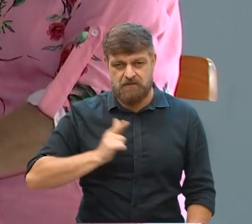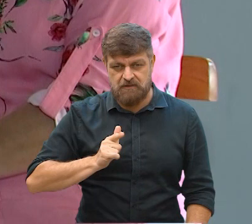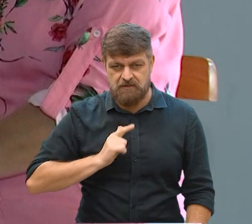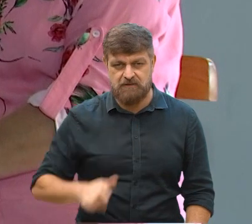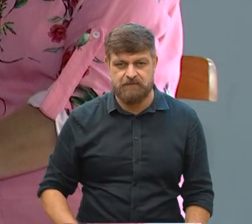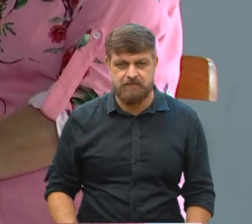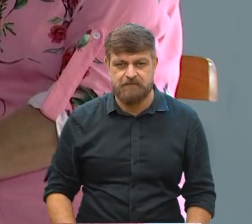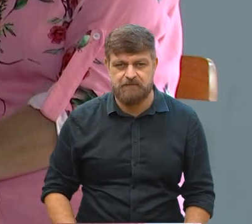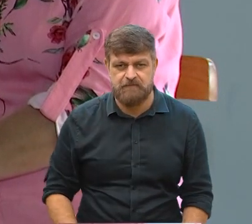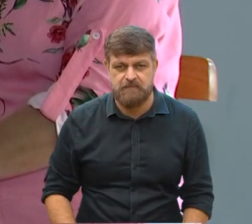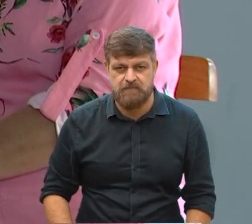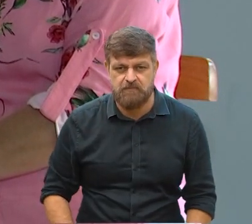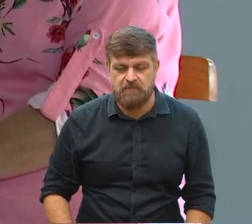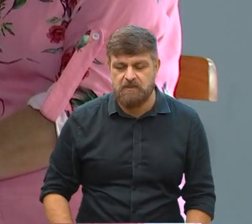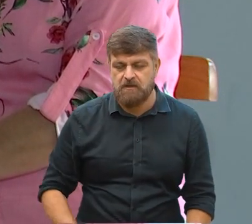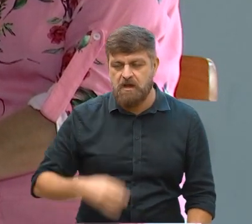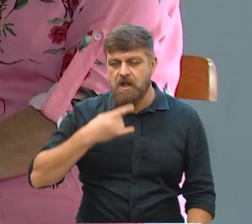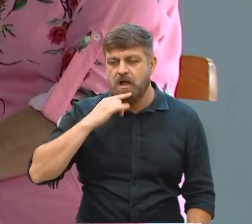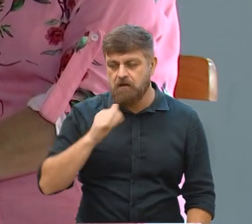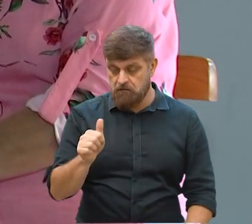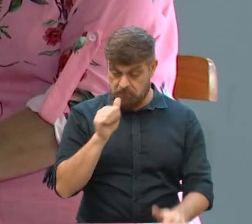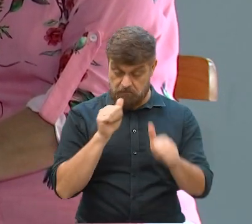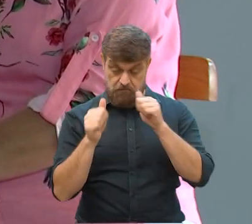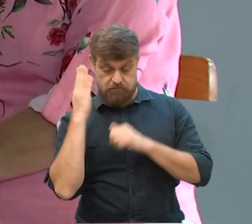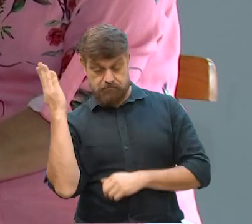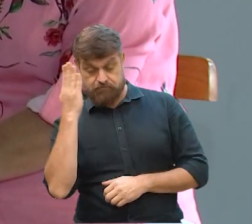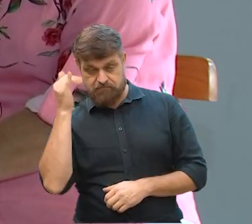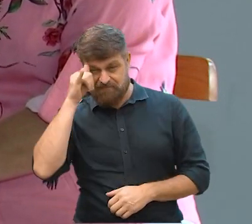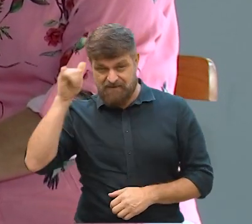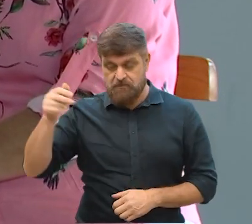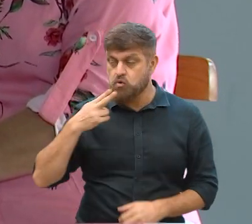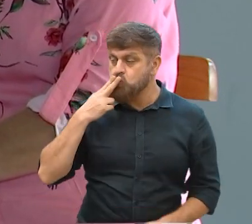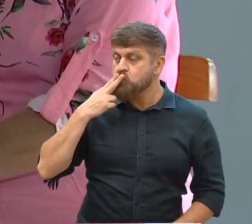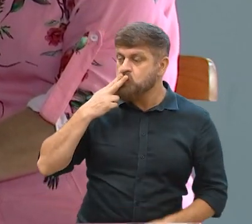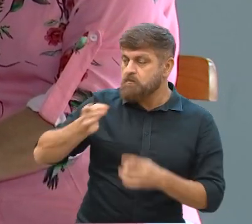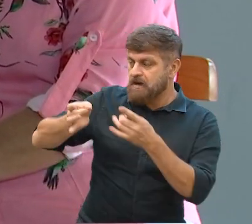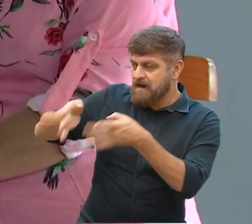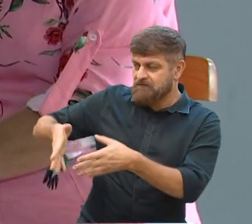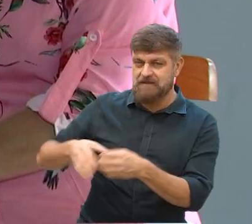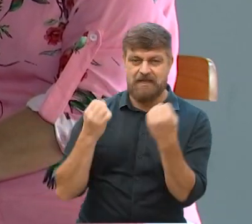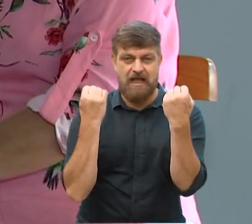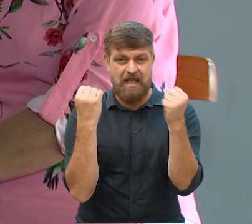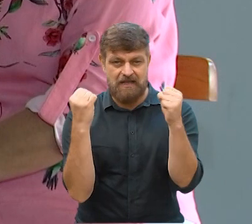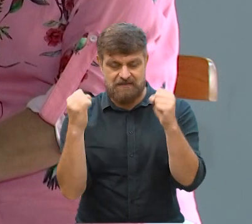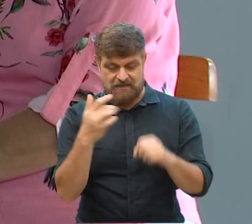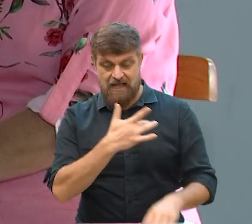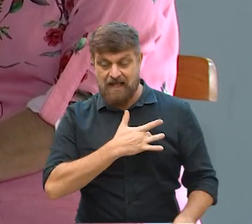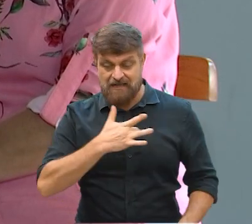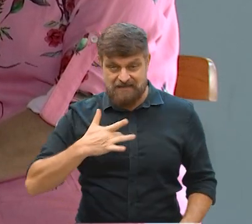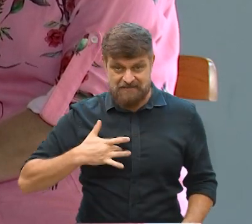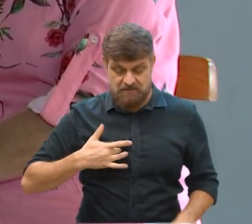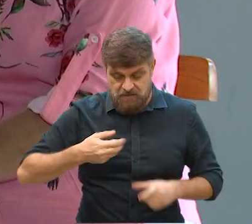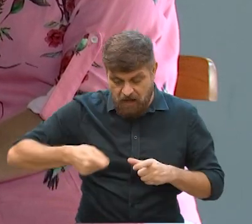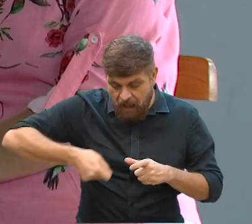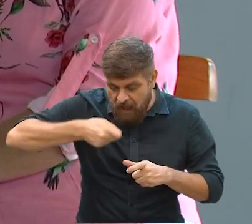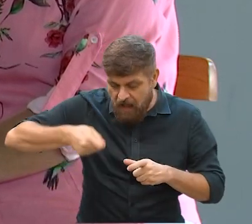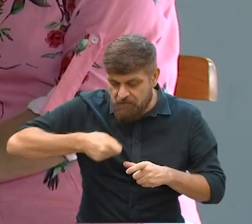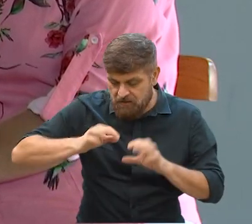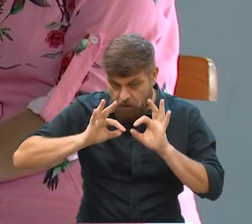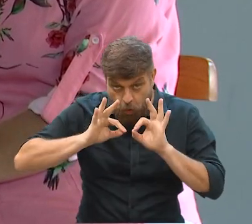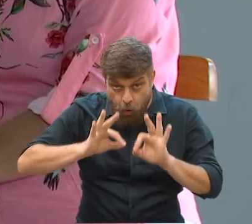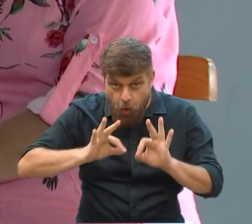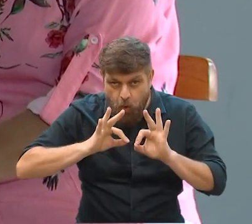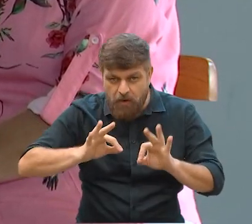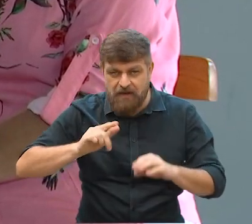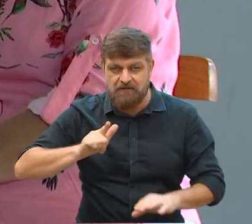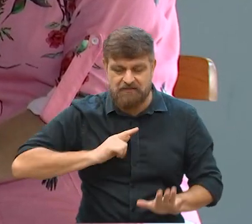consiste em não usar bebida alcoólica, não fumar, fazer atividade física, se alimentar corretamente. E se alimentar